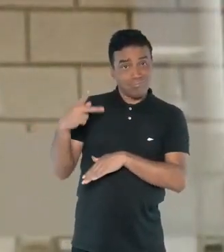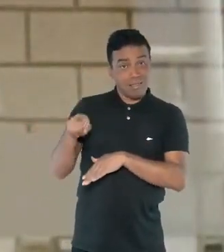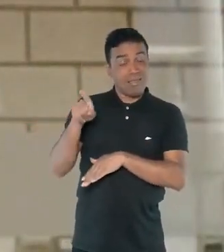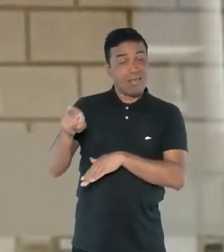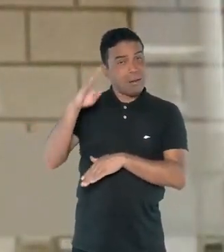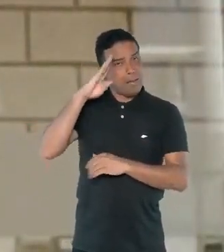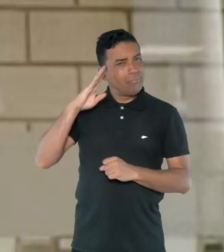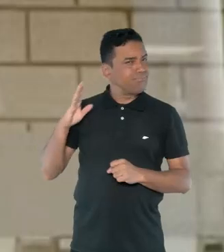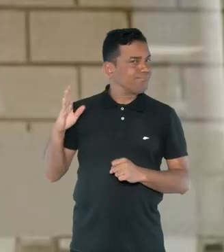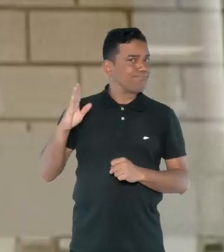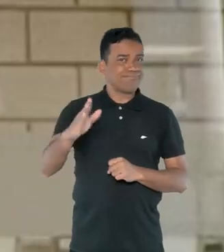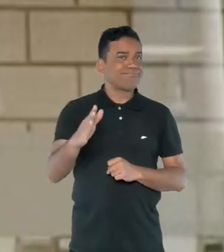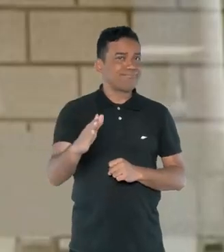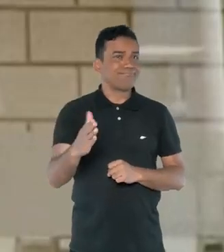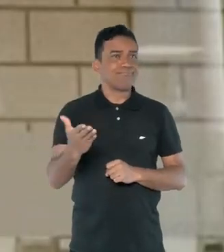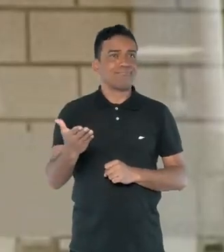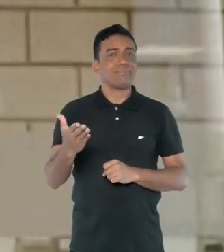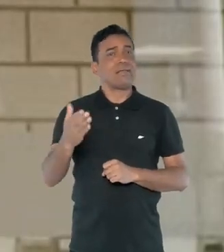das principais